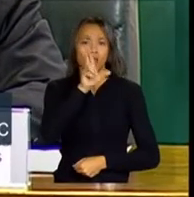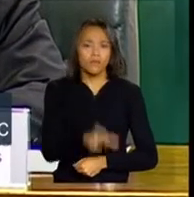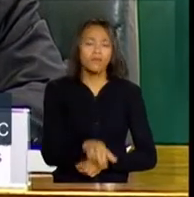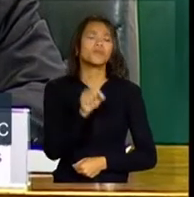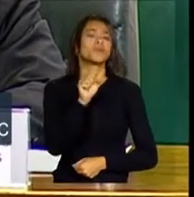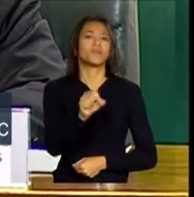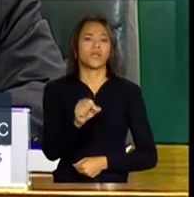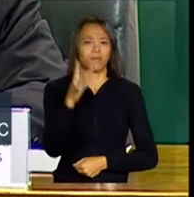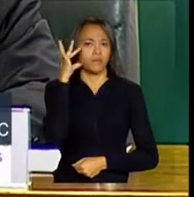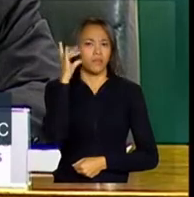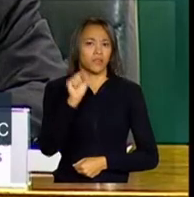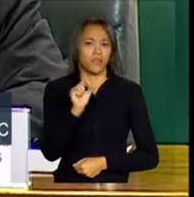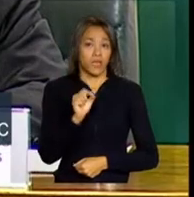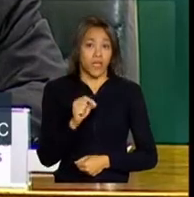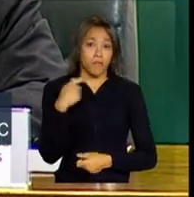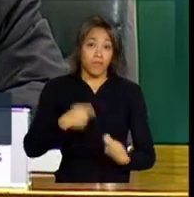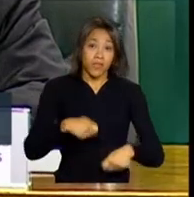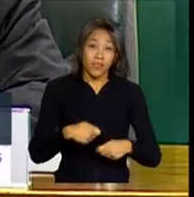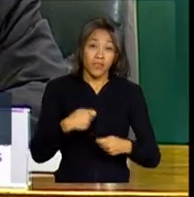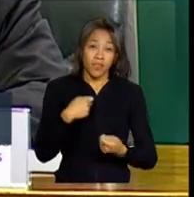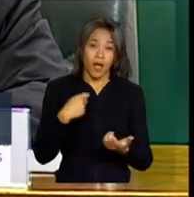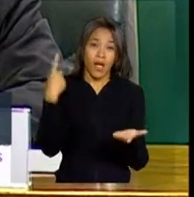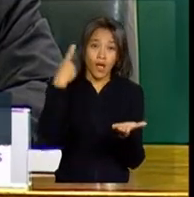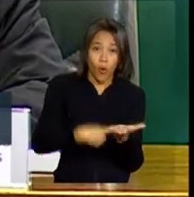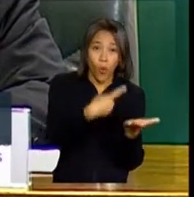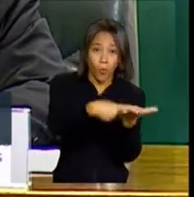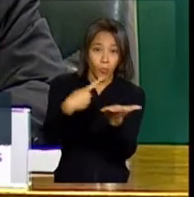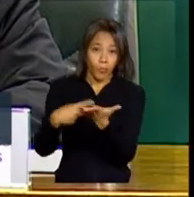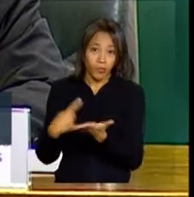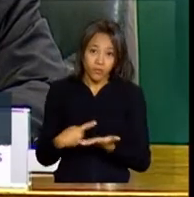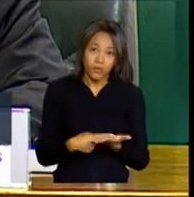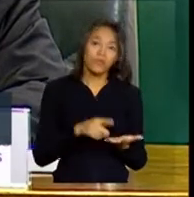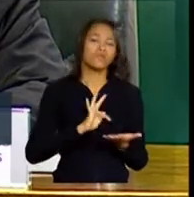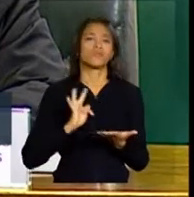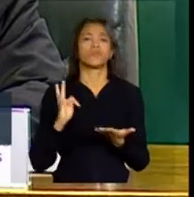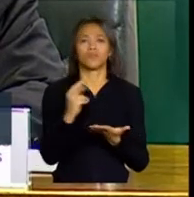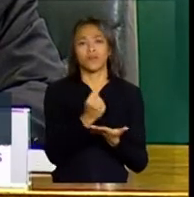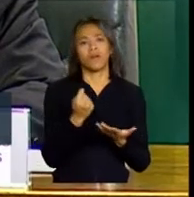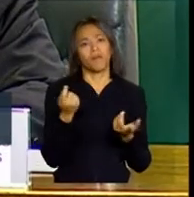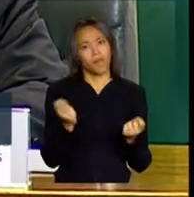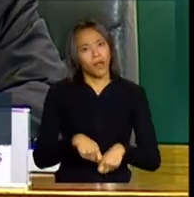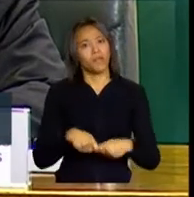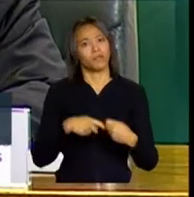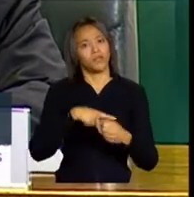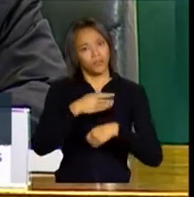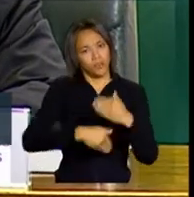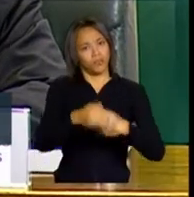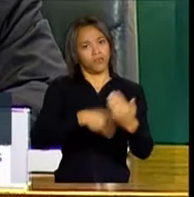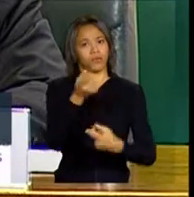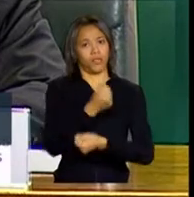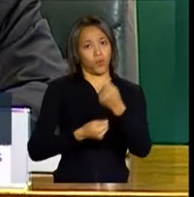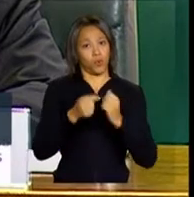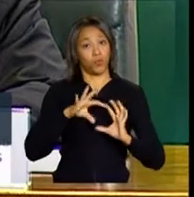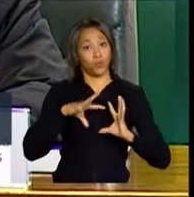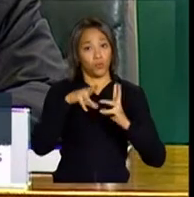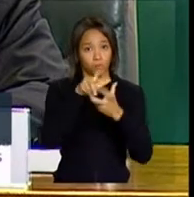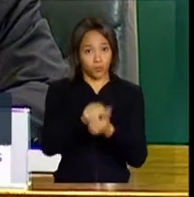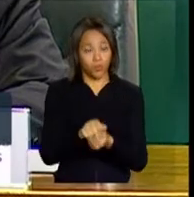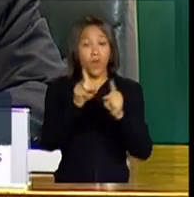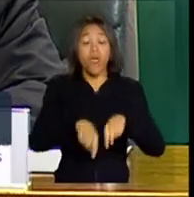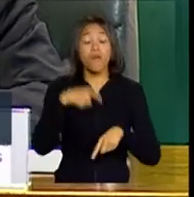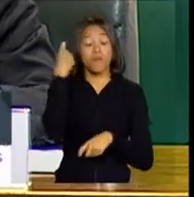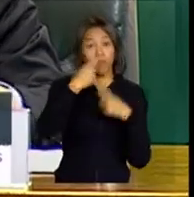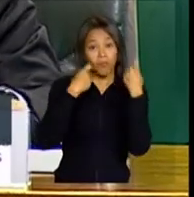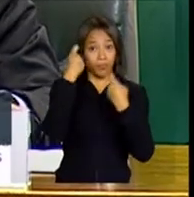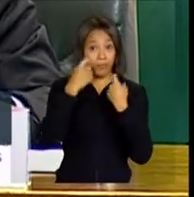pressupõe a construção de amplo pacto pela retomada coordenada do crescimento econômico global é importante